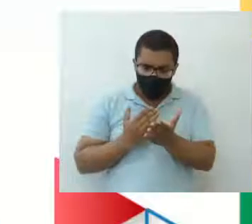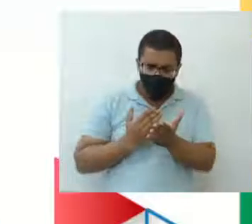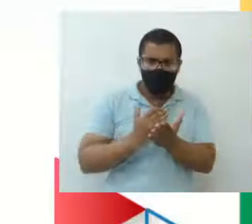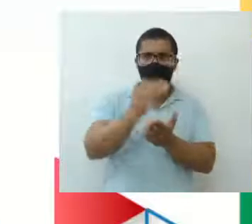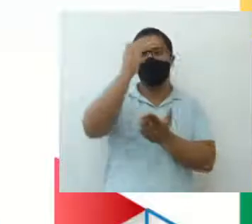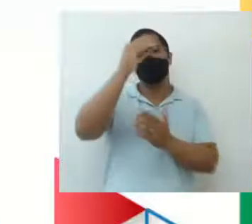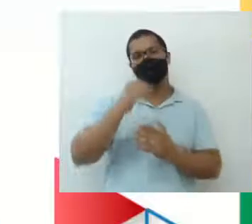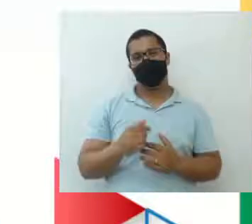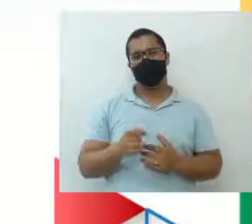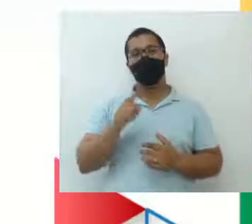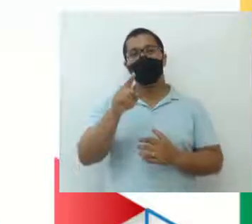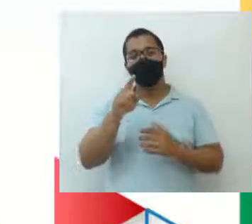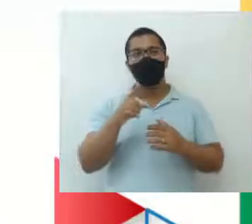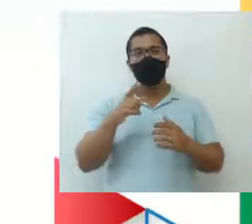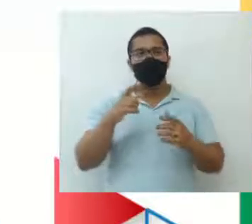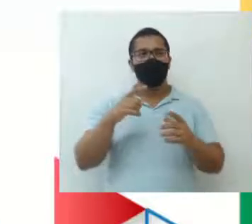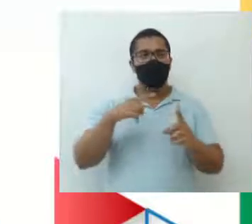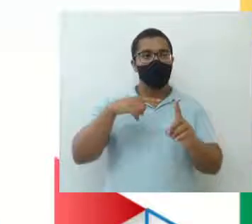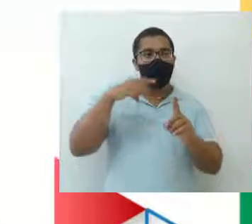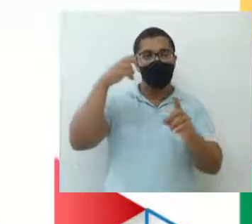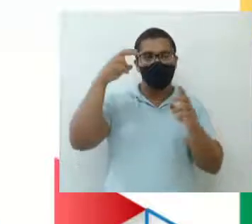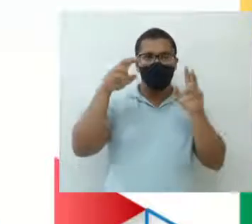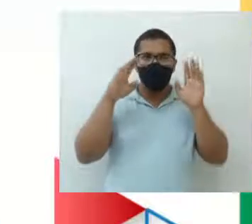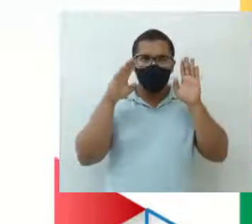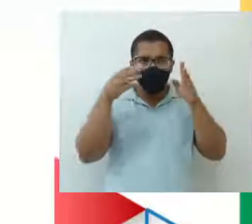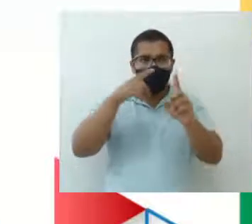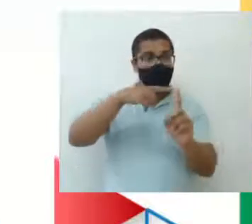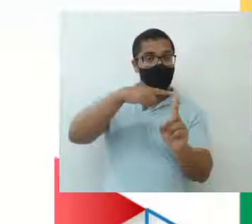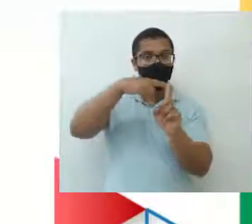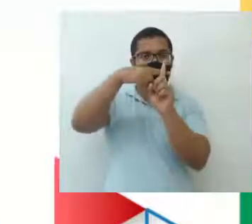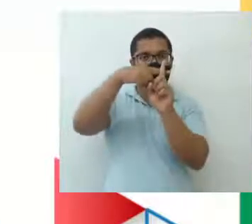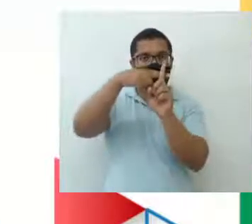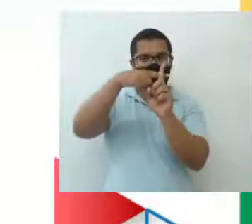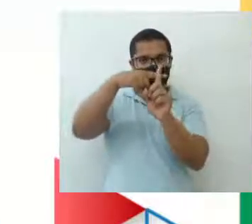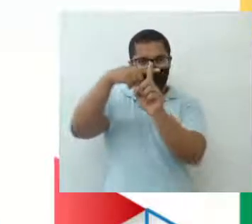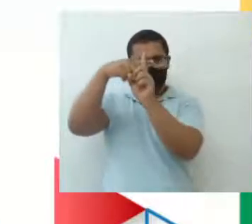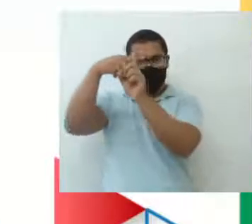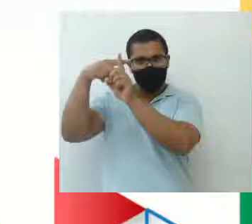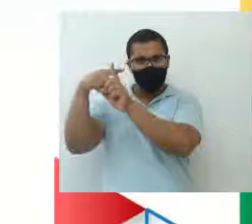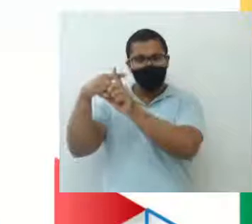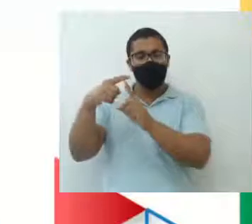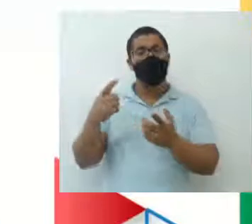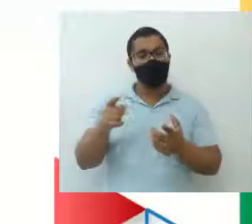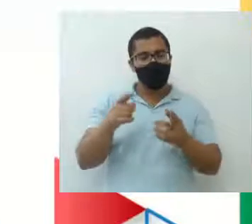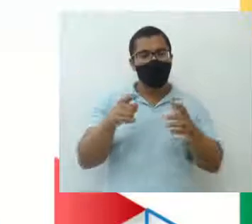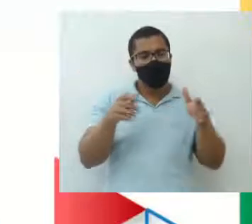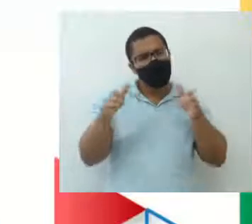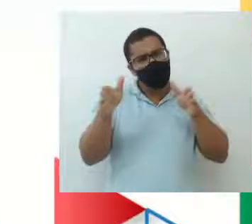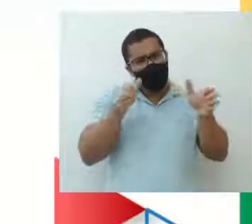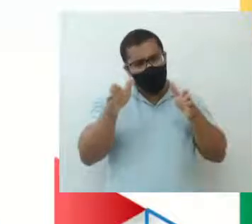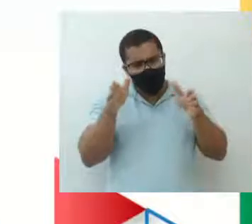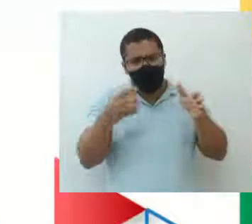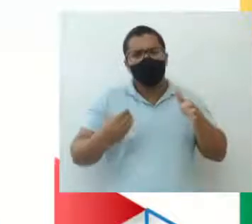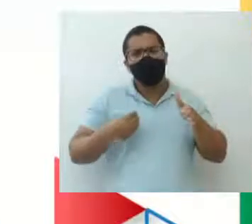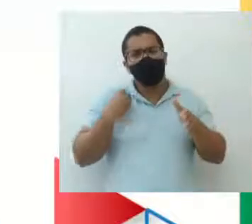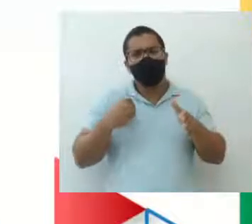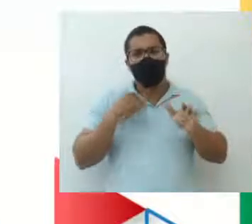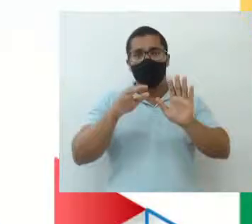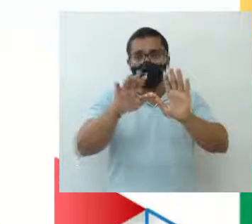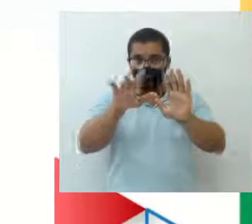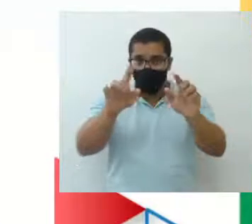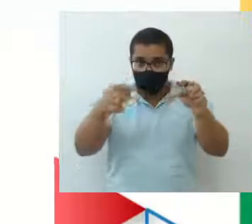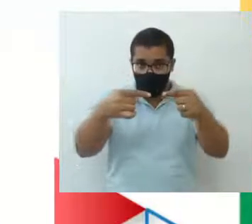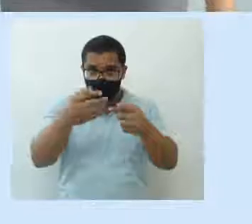a orientação positivista da ciência e da filosofia de sua época. Deixo agora um desafio